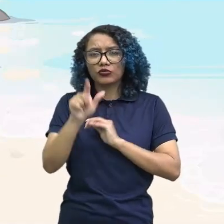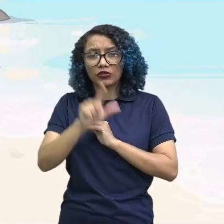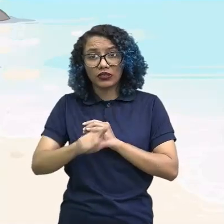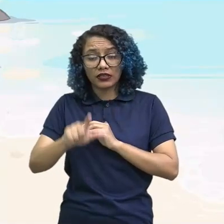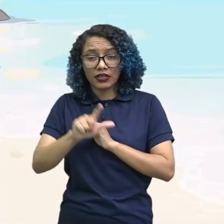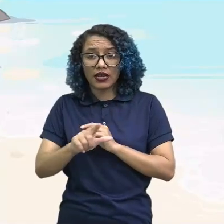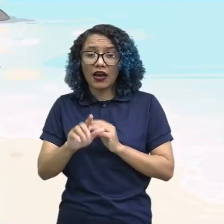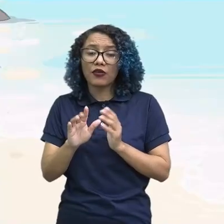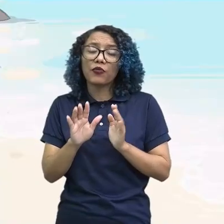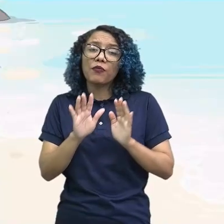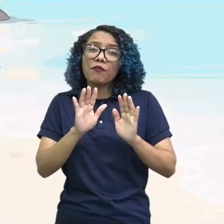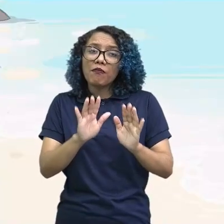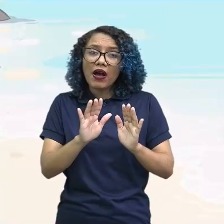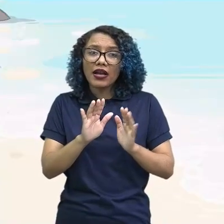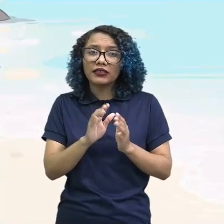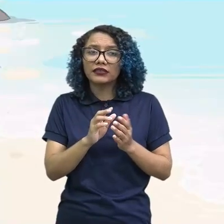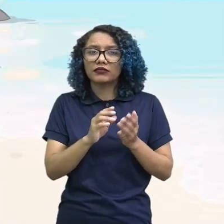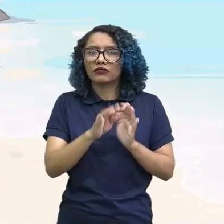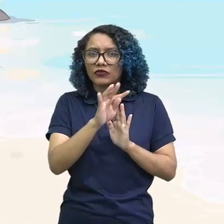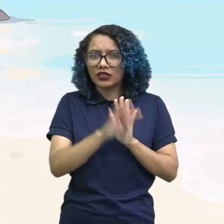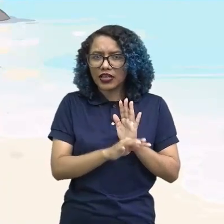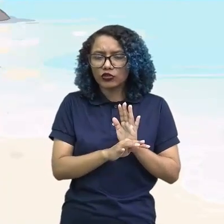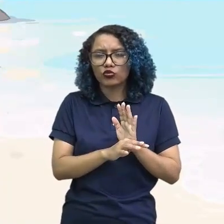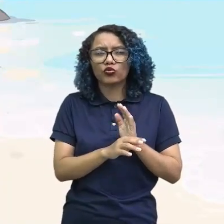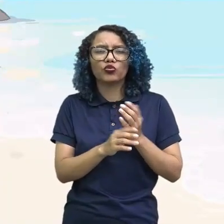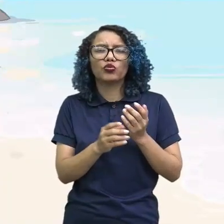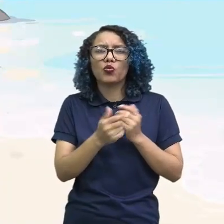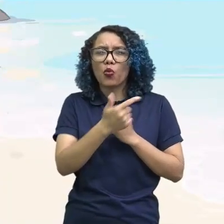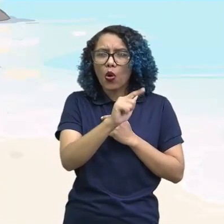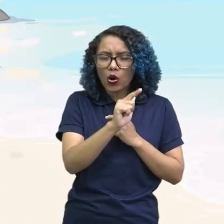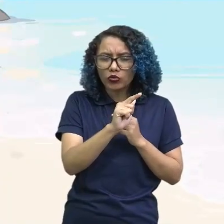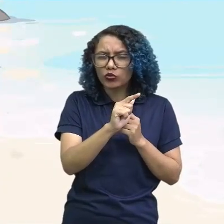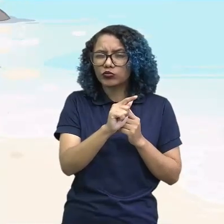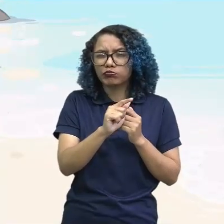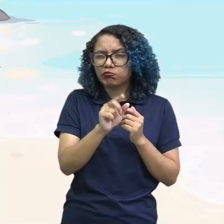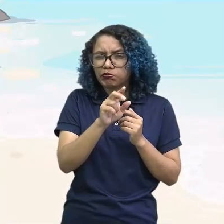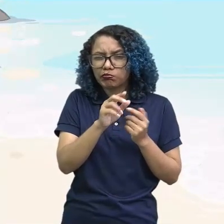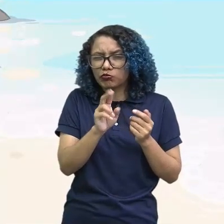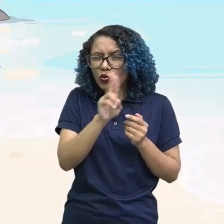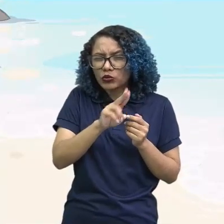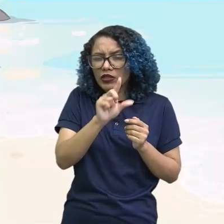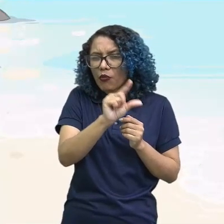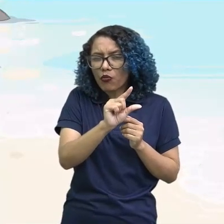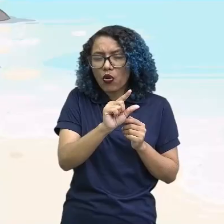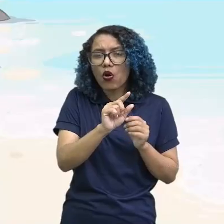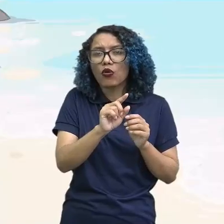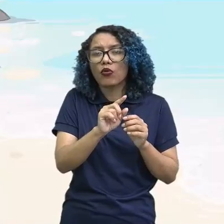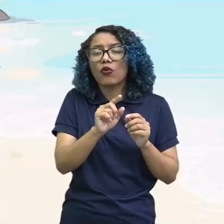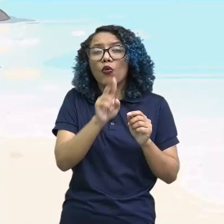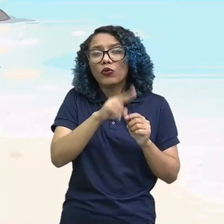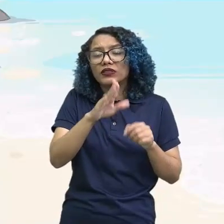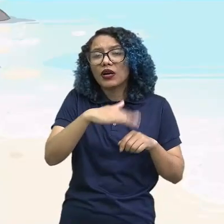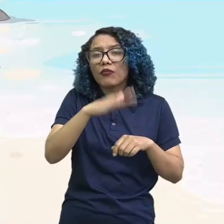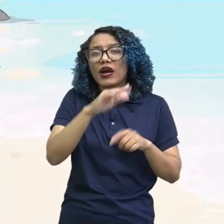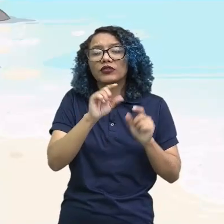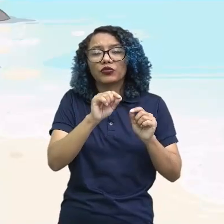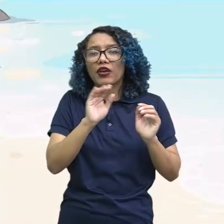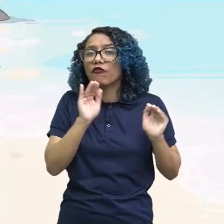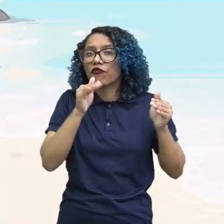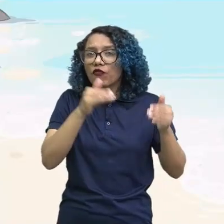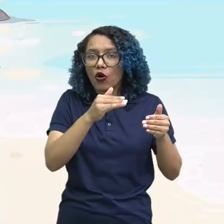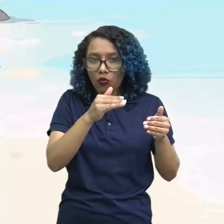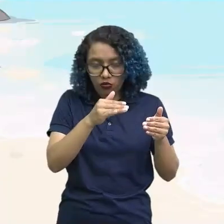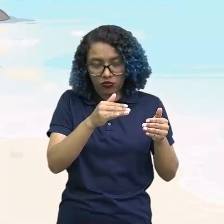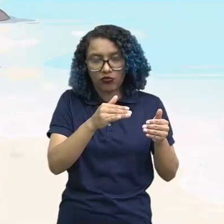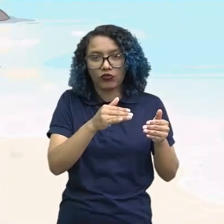literários não costumam ter essa preferência por esse mecanismo da nossa língua, até mesmo porque eles prezam mais pela objetividade.